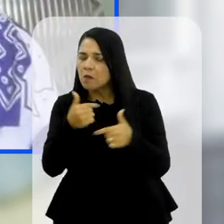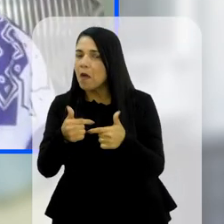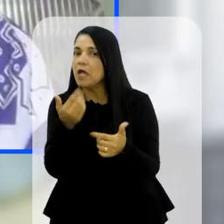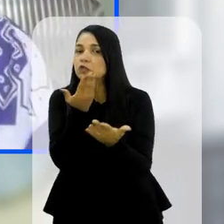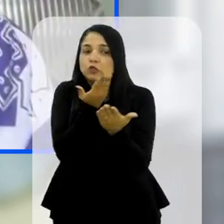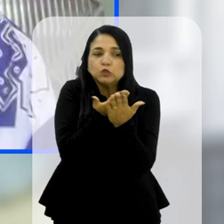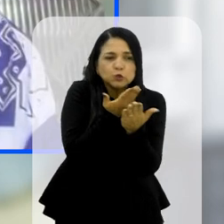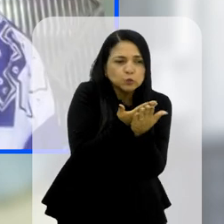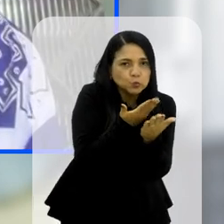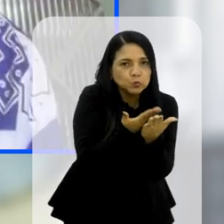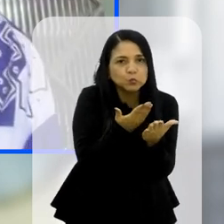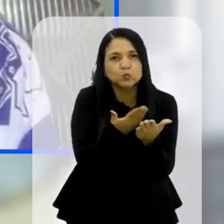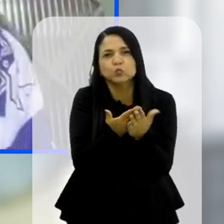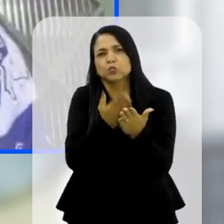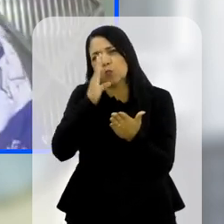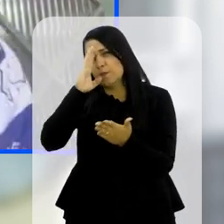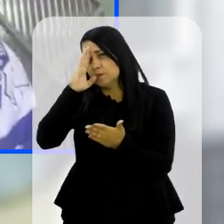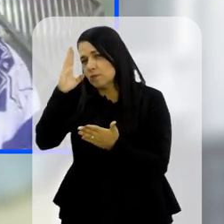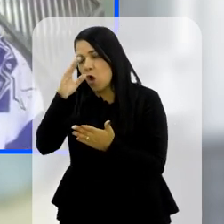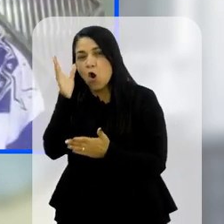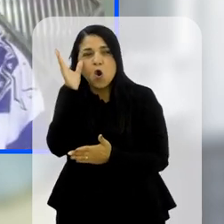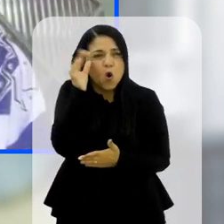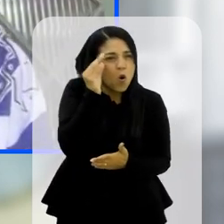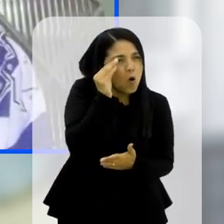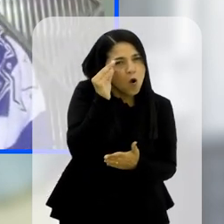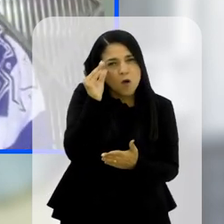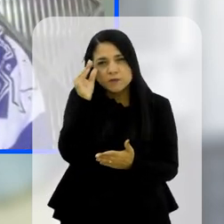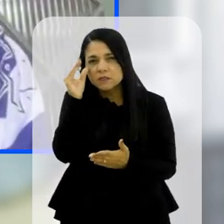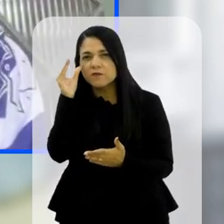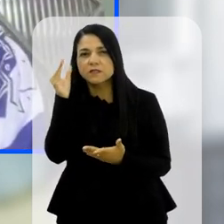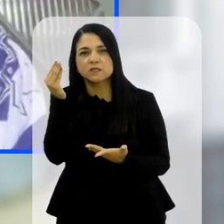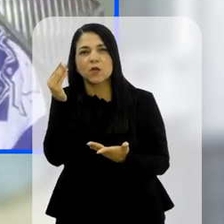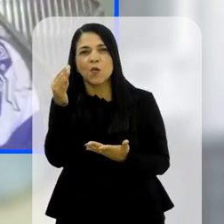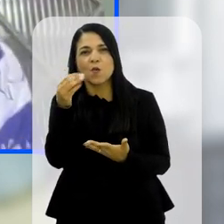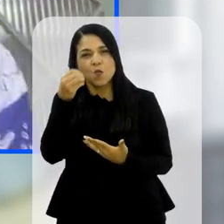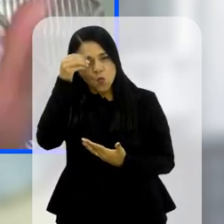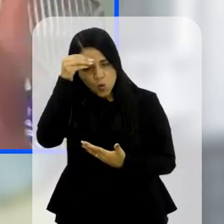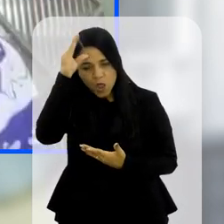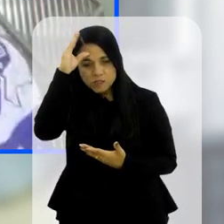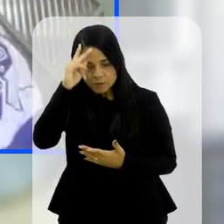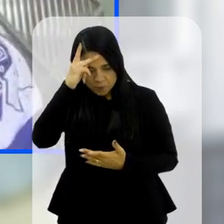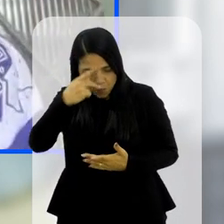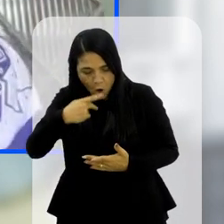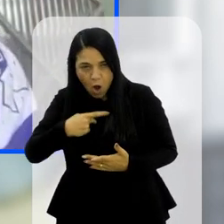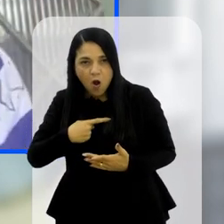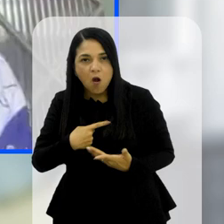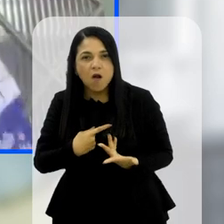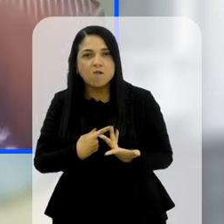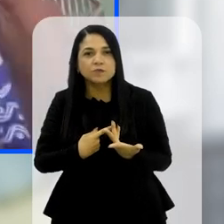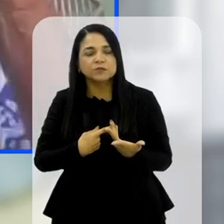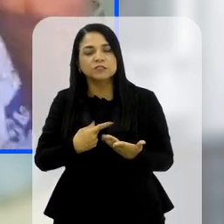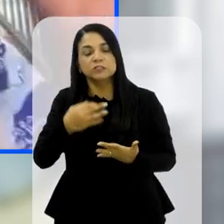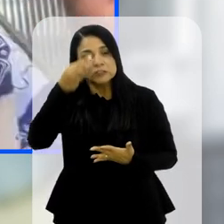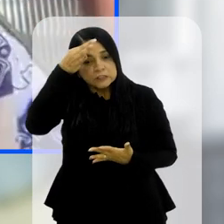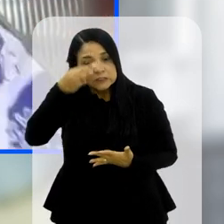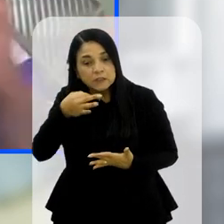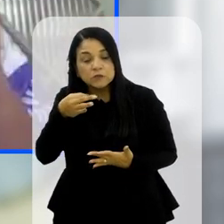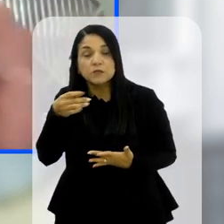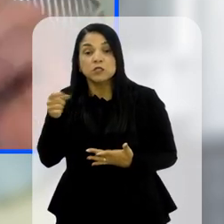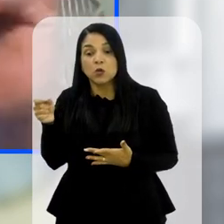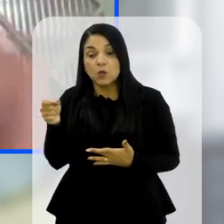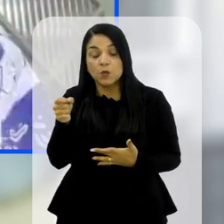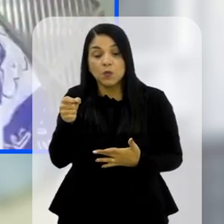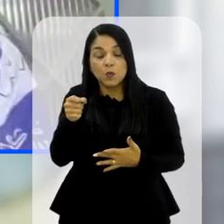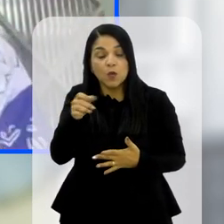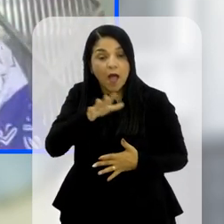trabalho aí que é de bastante estudo, que é um trabalho de bastante observação, de autoconhecimento, de entendimento